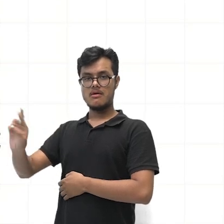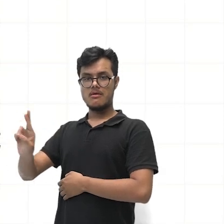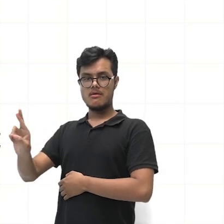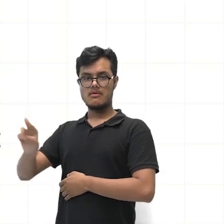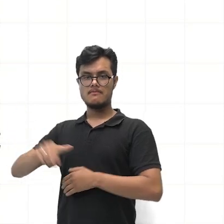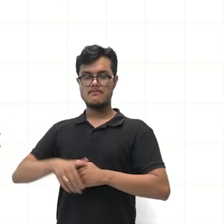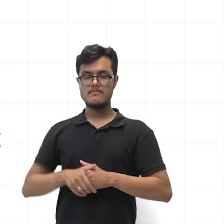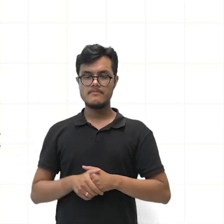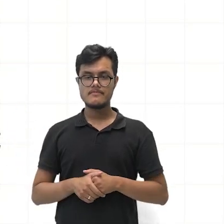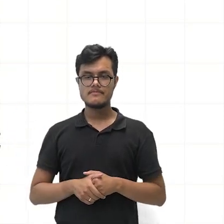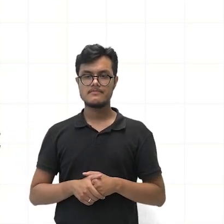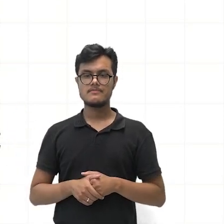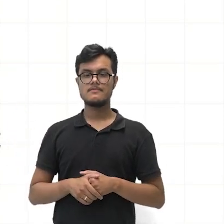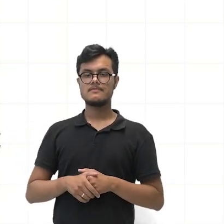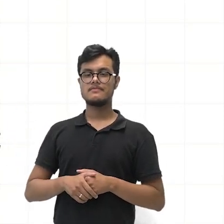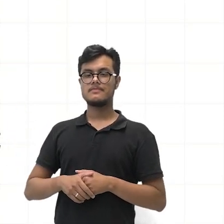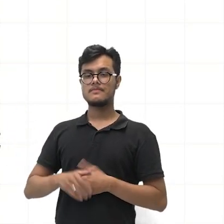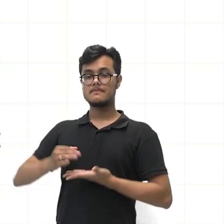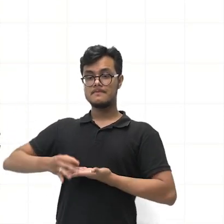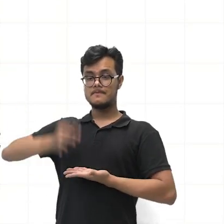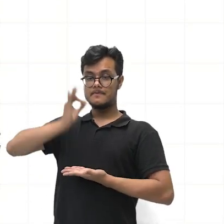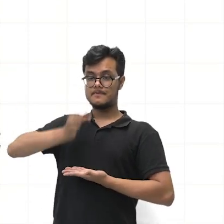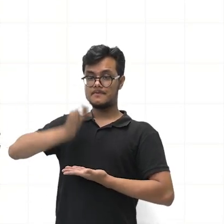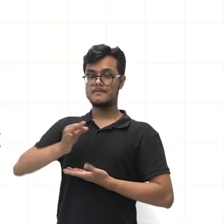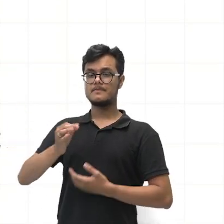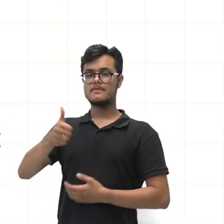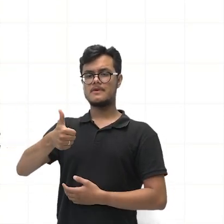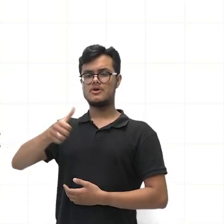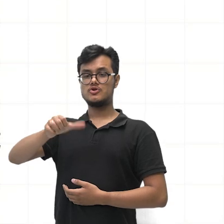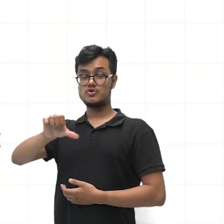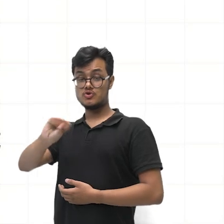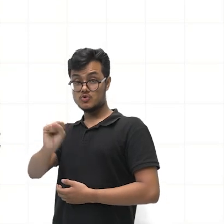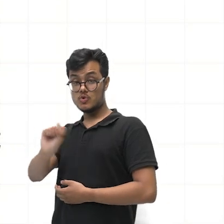20,10. O café, R$